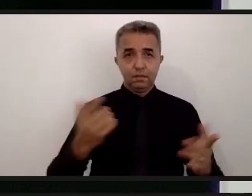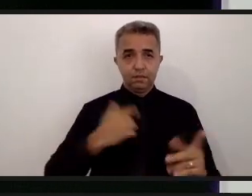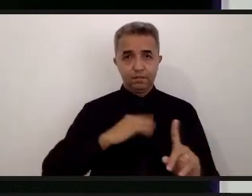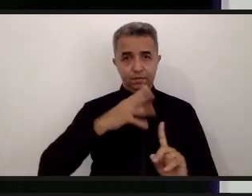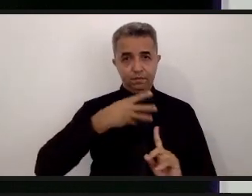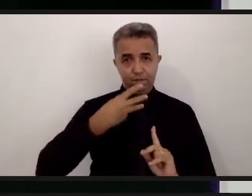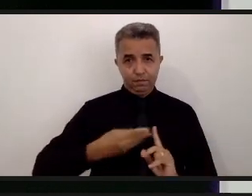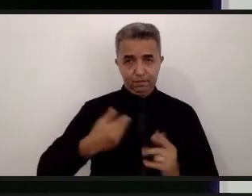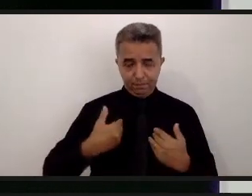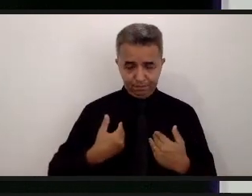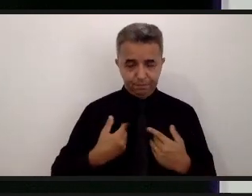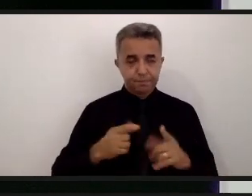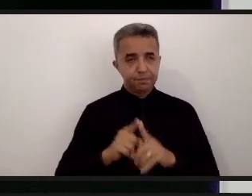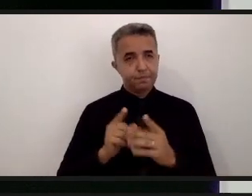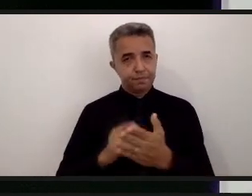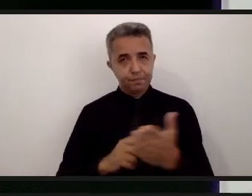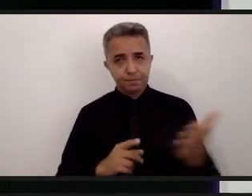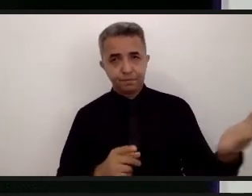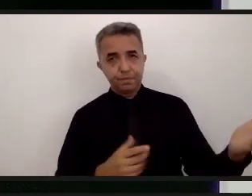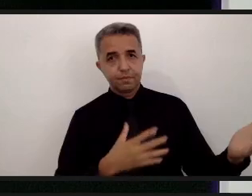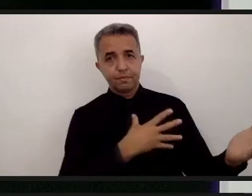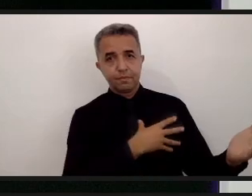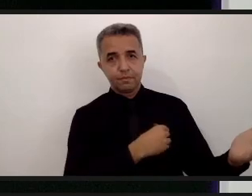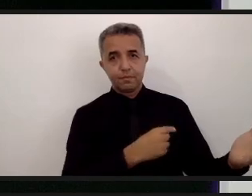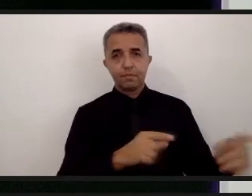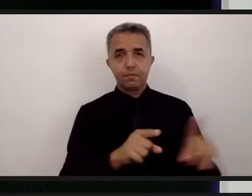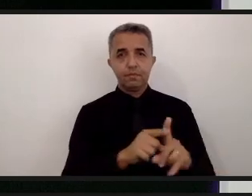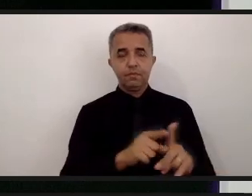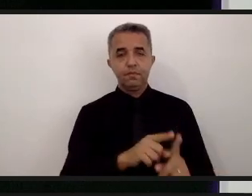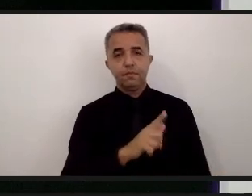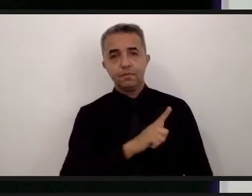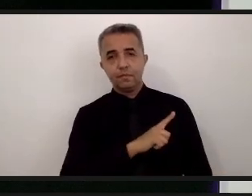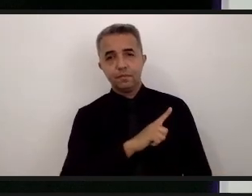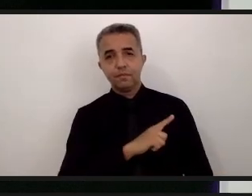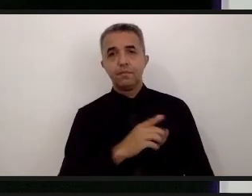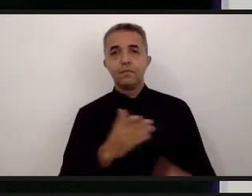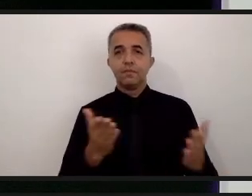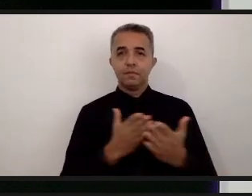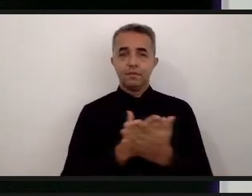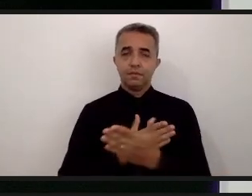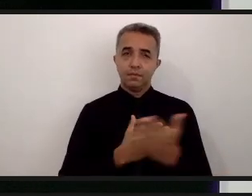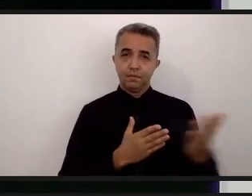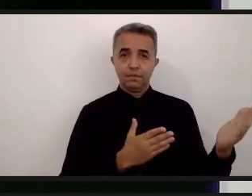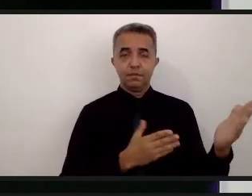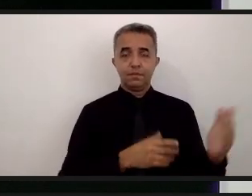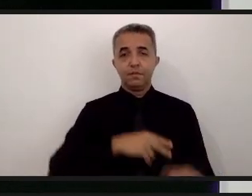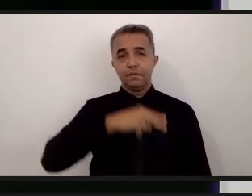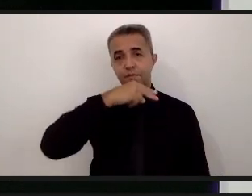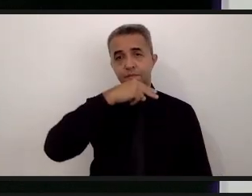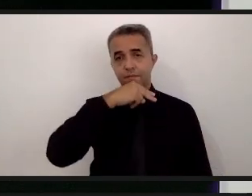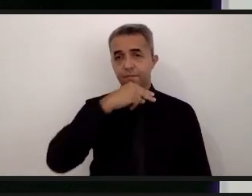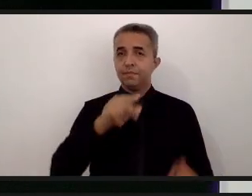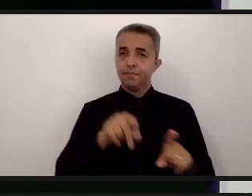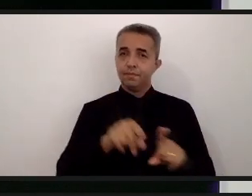minhas filhas, meus genros, e agora estou ganhando uns netinhos também. Mas muito bom